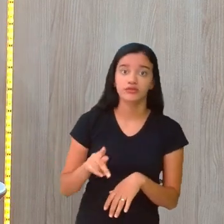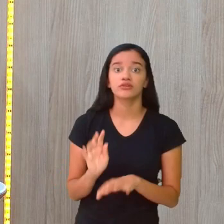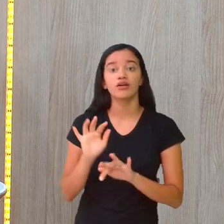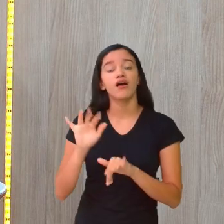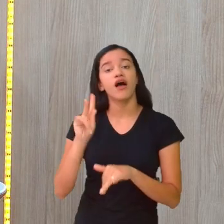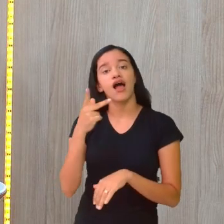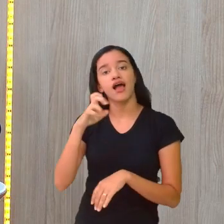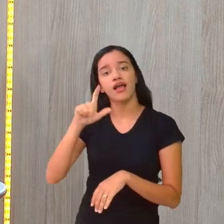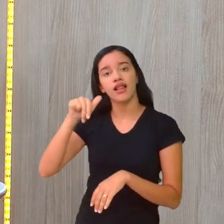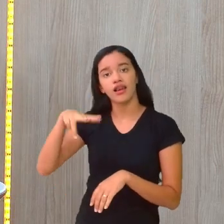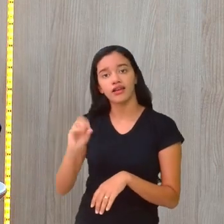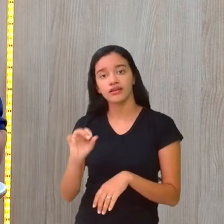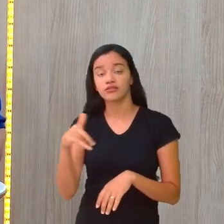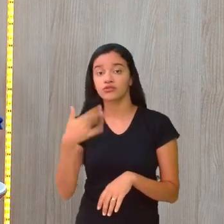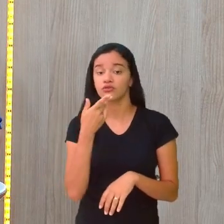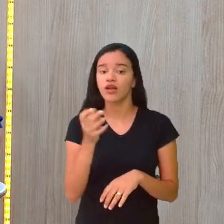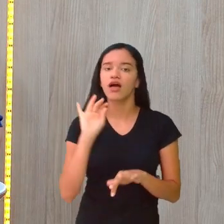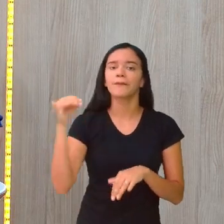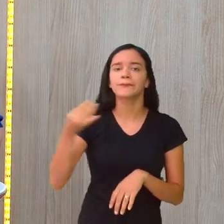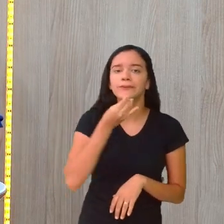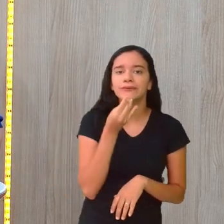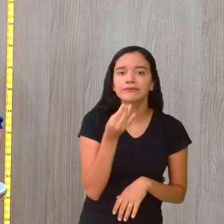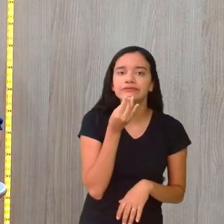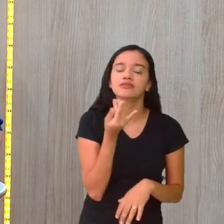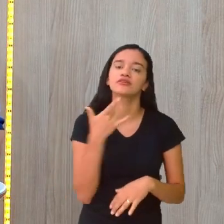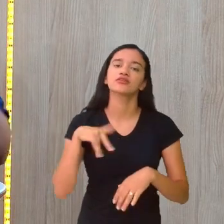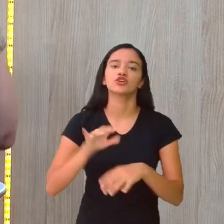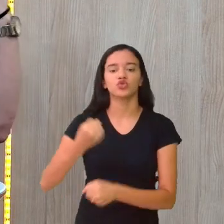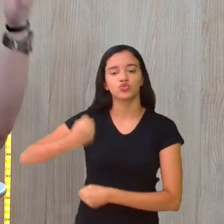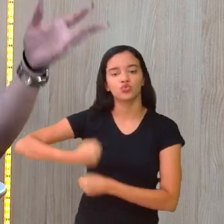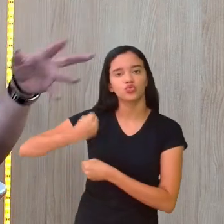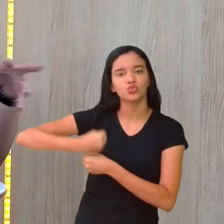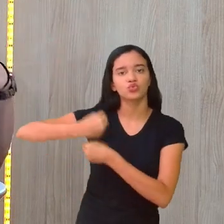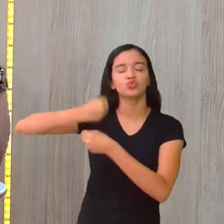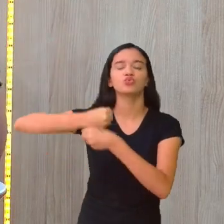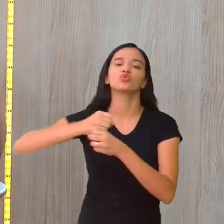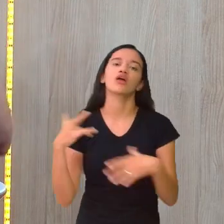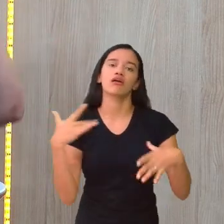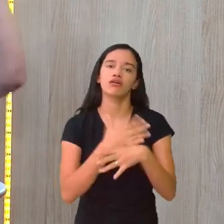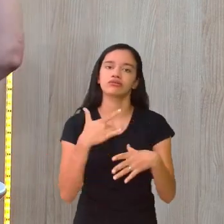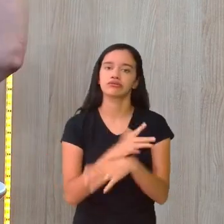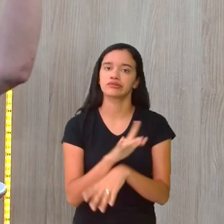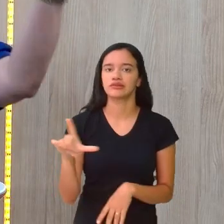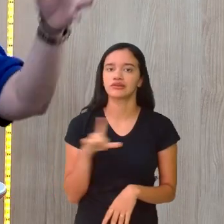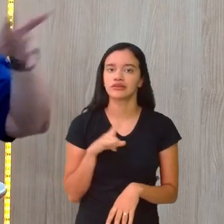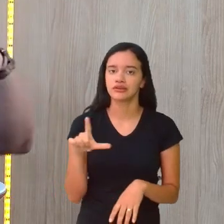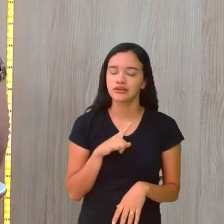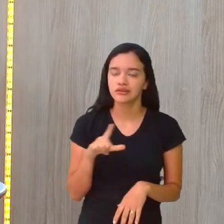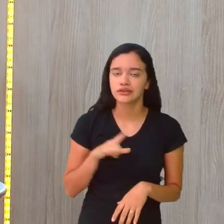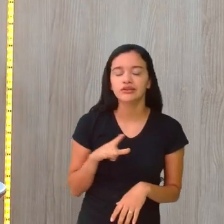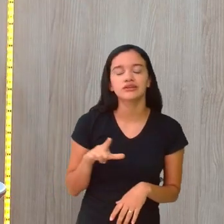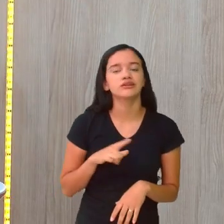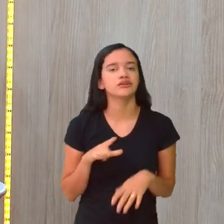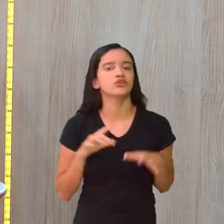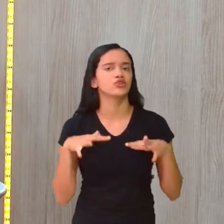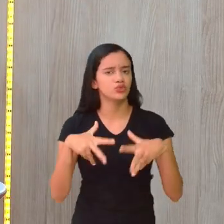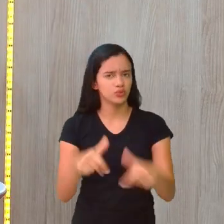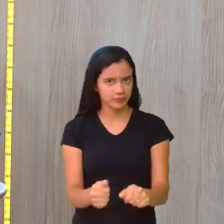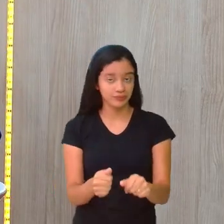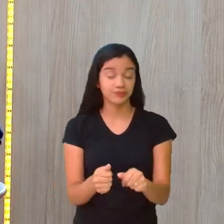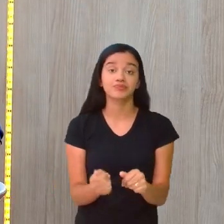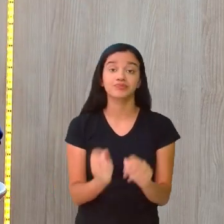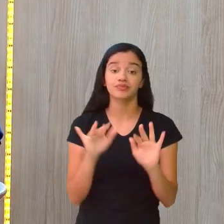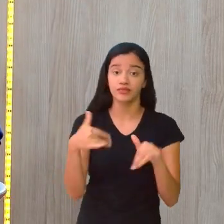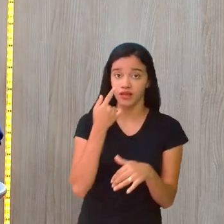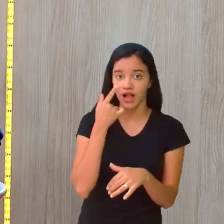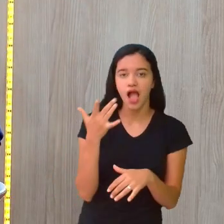aproveitando de toda a estrutura que a cidade tem, né? Seja um muro, um corrimão, telhados e tudo mais. E